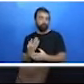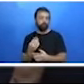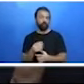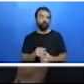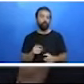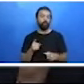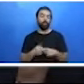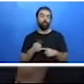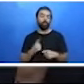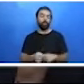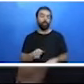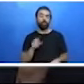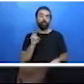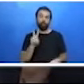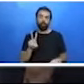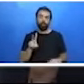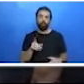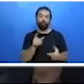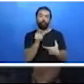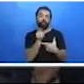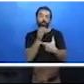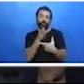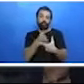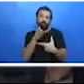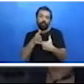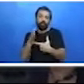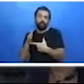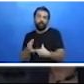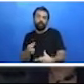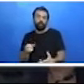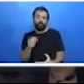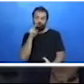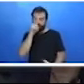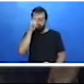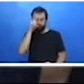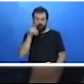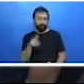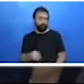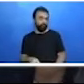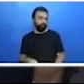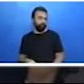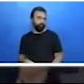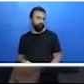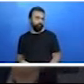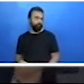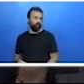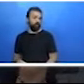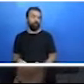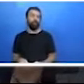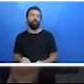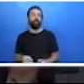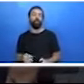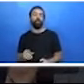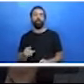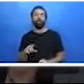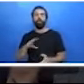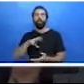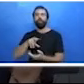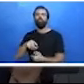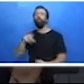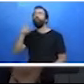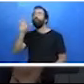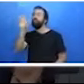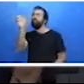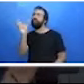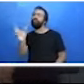verso e a última recaindo sempre no final deles. Olha só, todos eles têm a sílaba forte